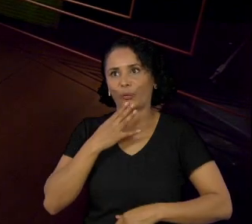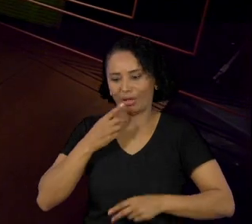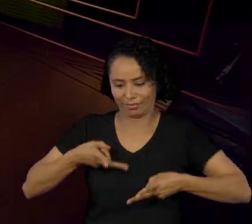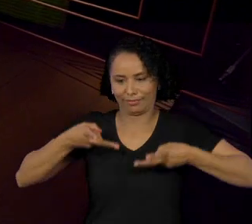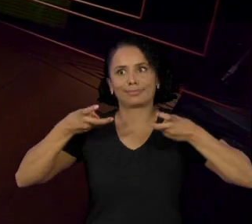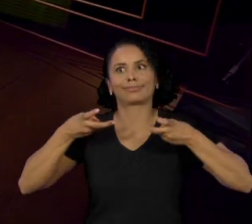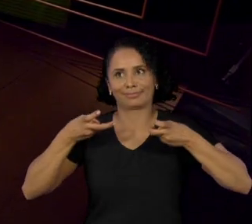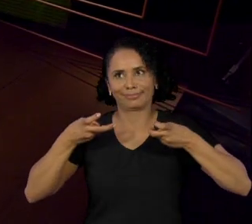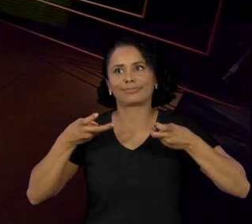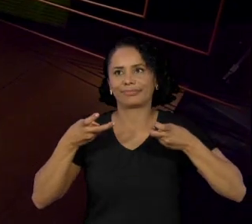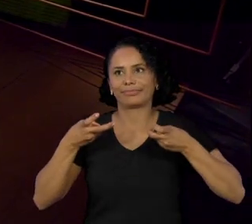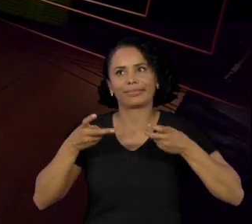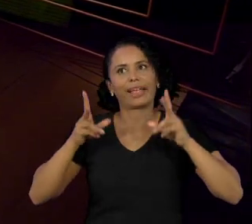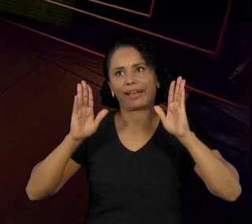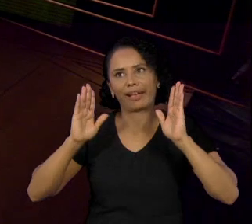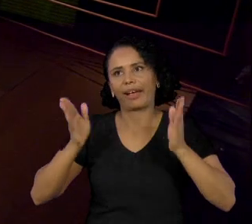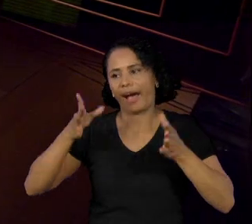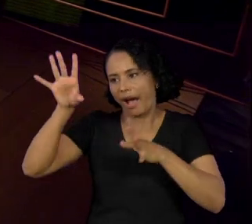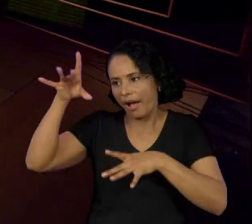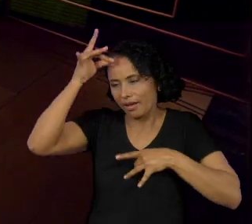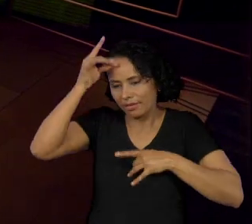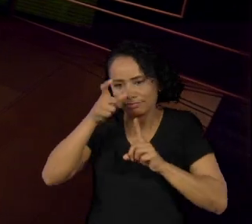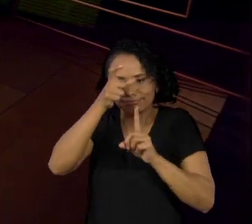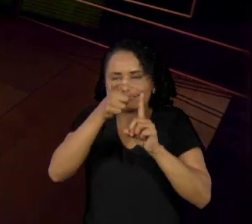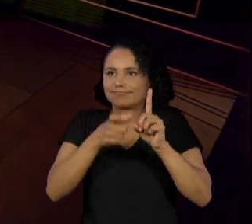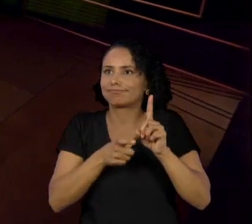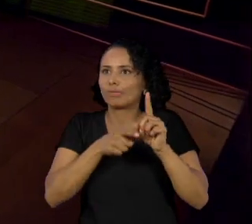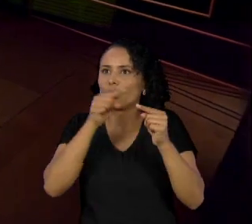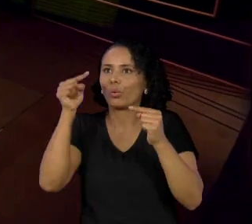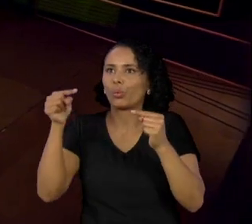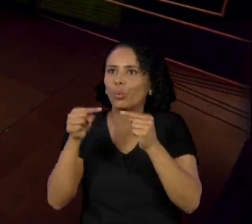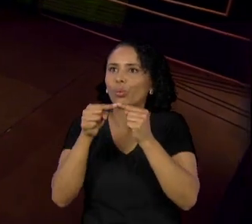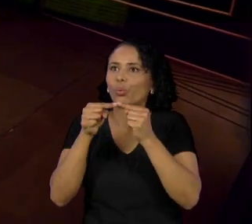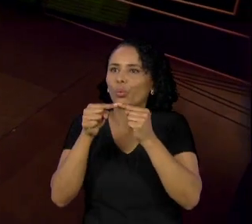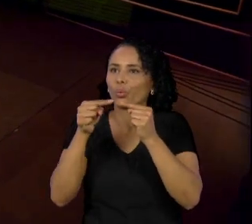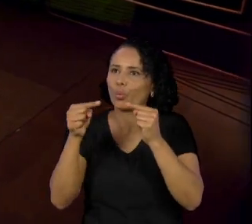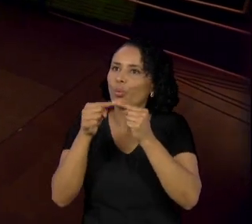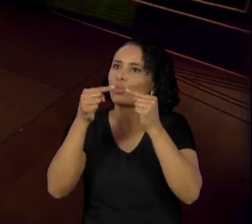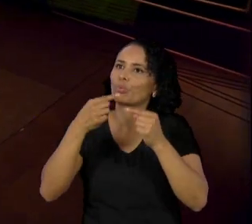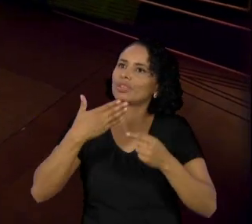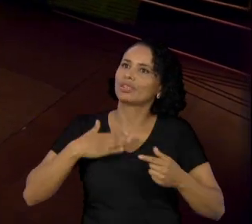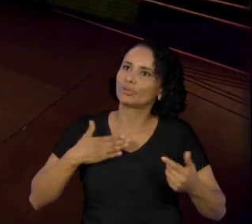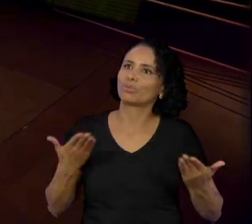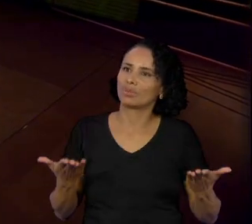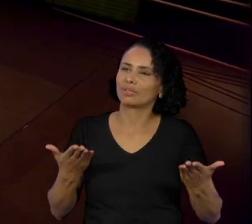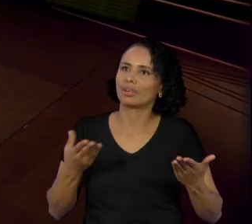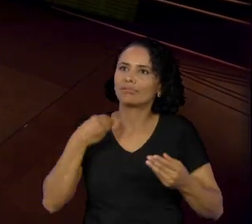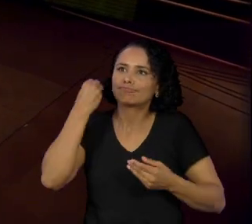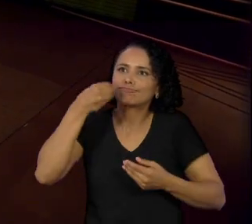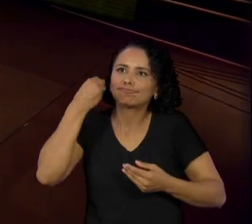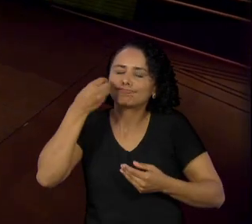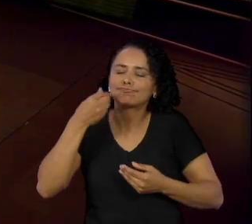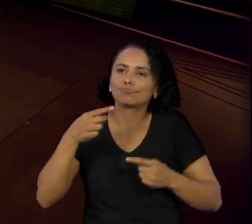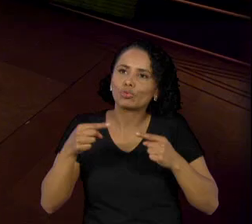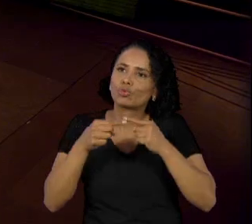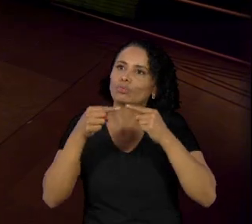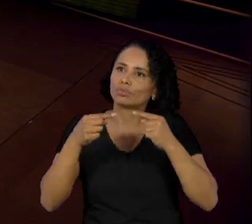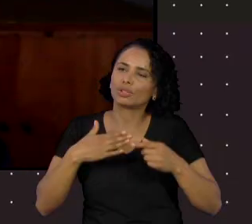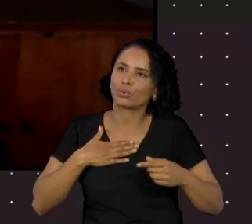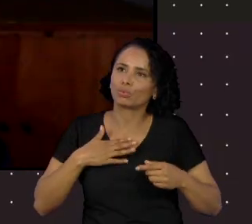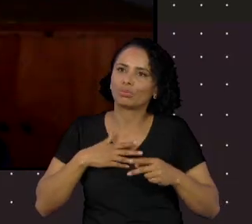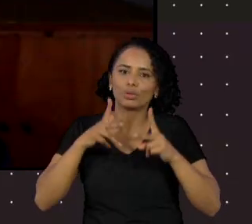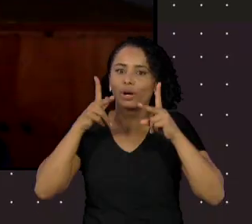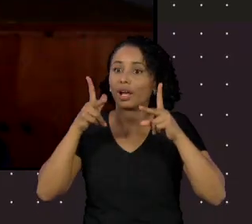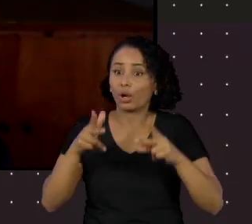E é uma personagem também de identificação. É outra experiência que eu tenho sentido uma identificação grande no